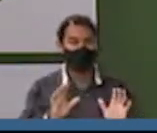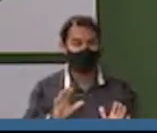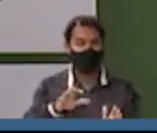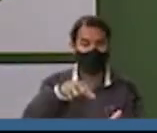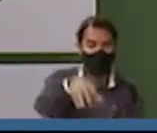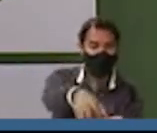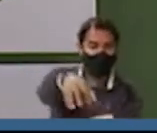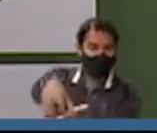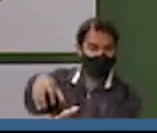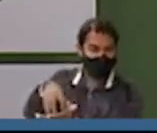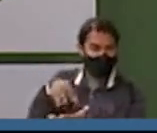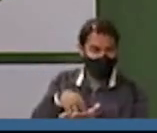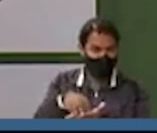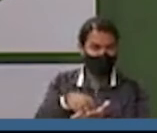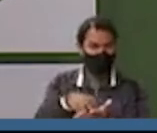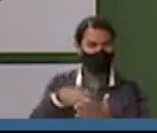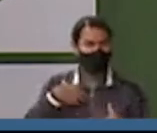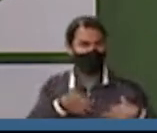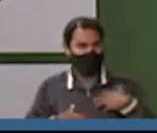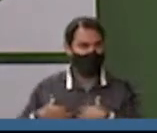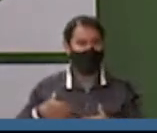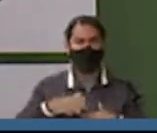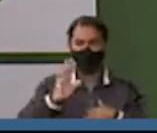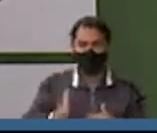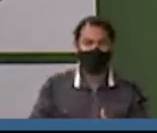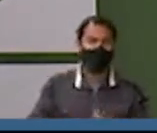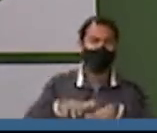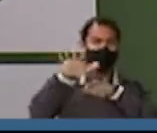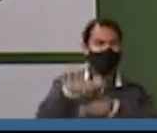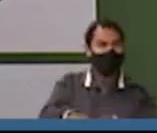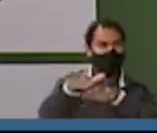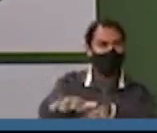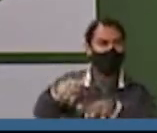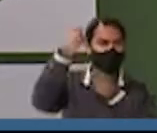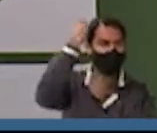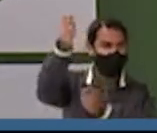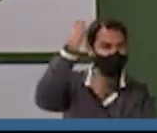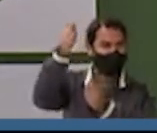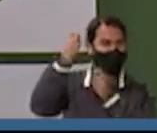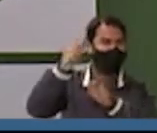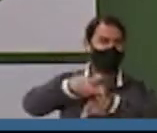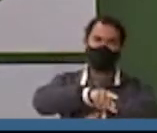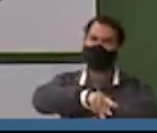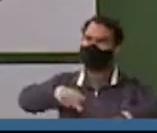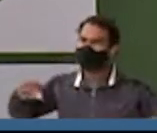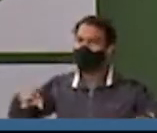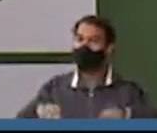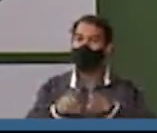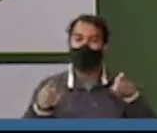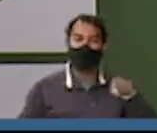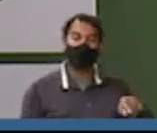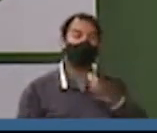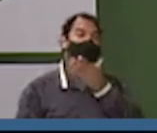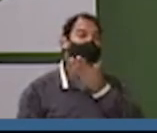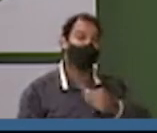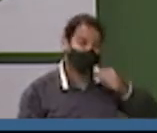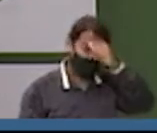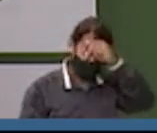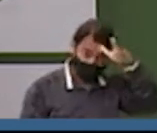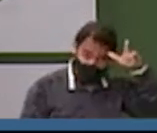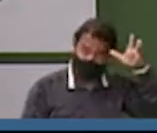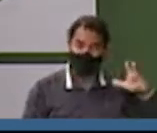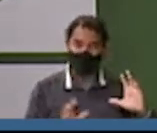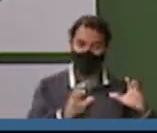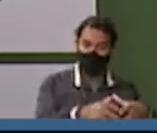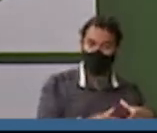setores incomodados, fizeram manifestações de todas as formas lá, mas o prefeito e a equipe de saúde